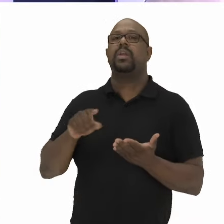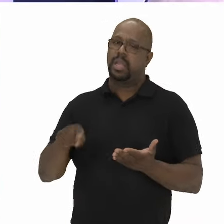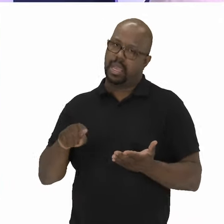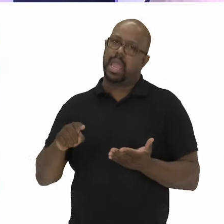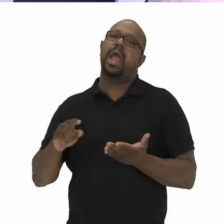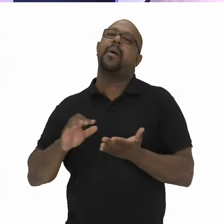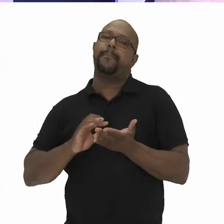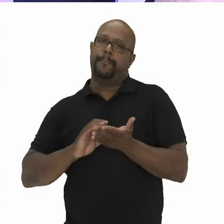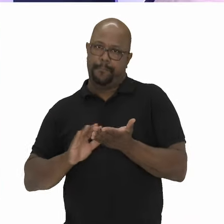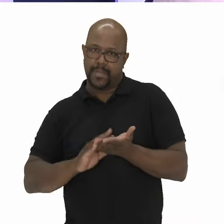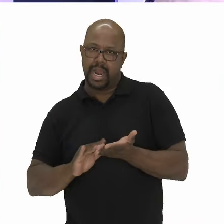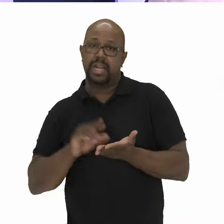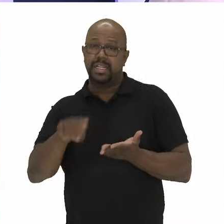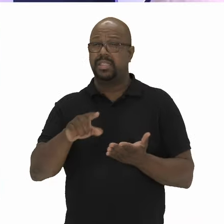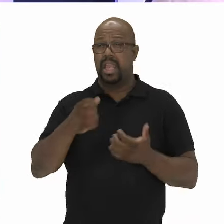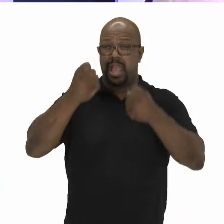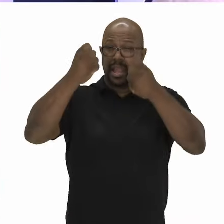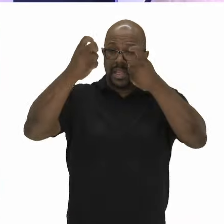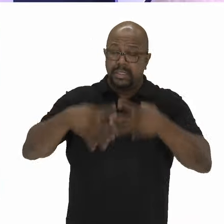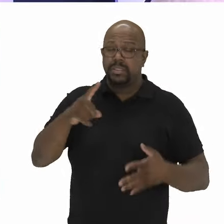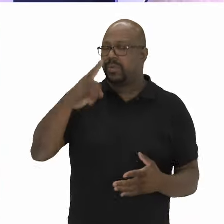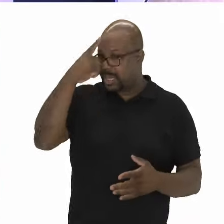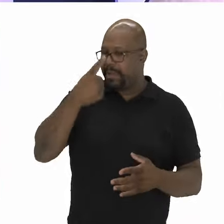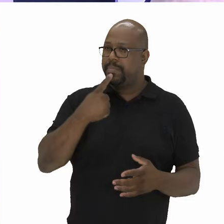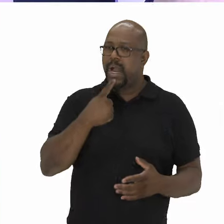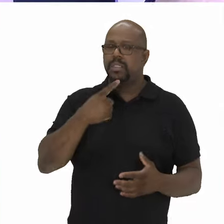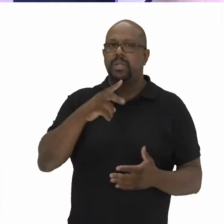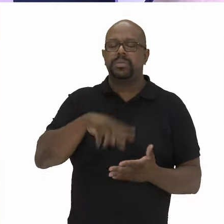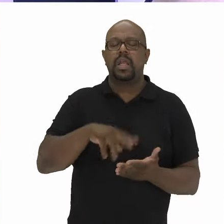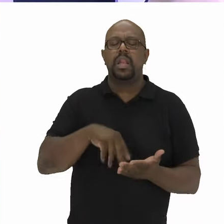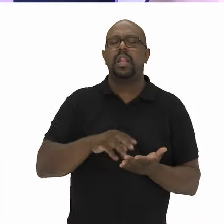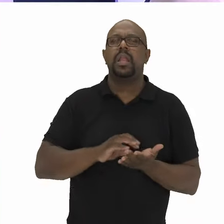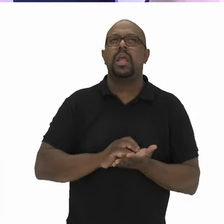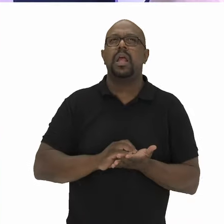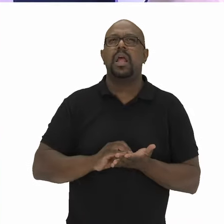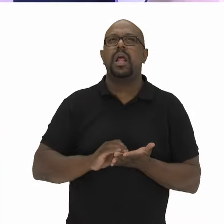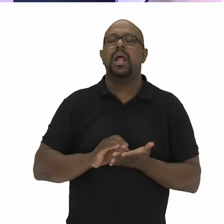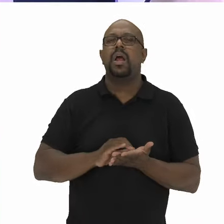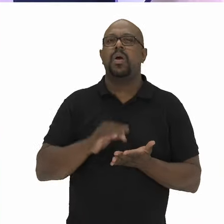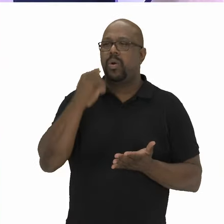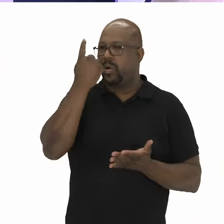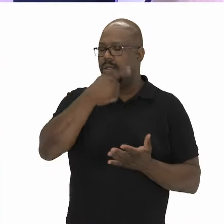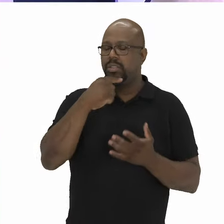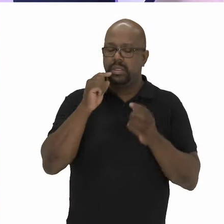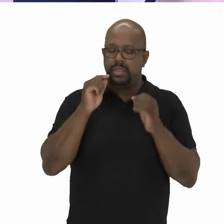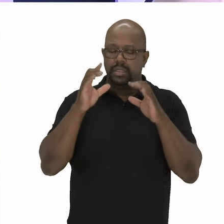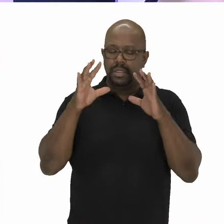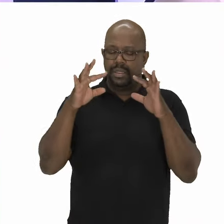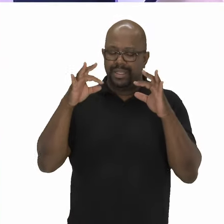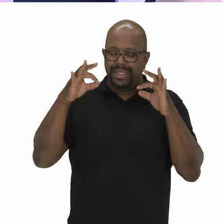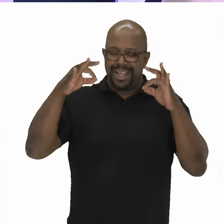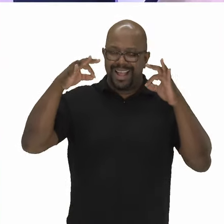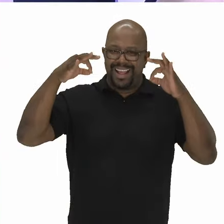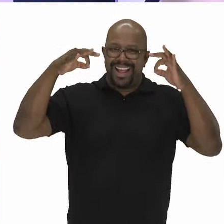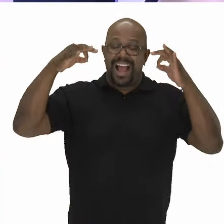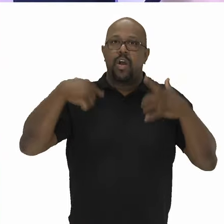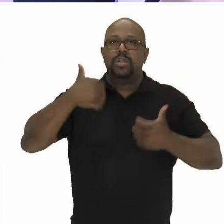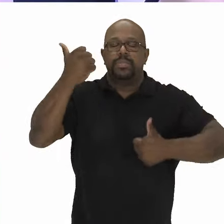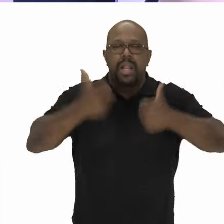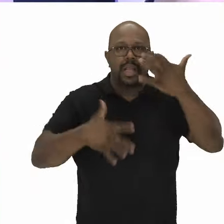brile e tem a descrição de as imagens e ela começou a ler o livro e assim o rosto dela se iluminou quando